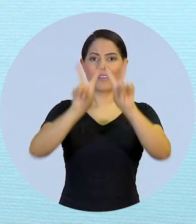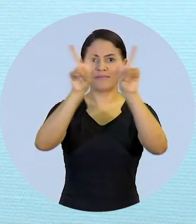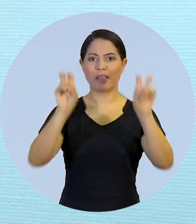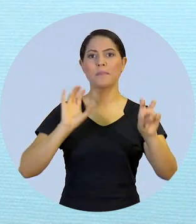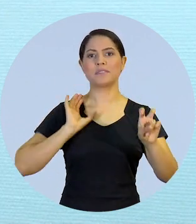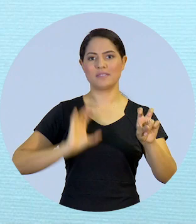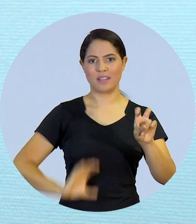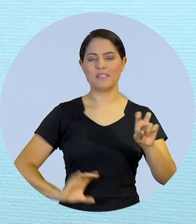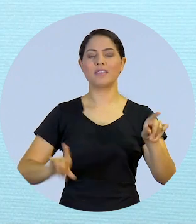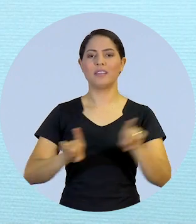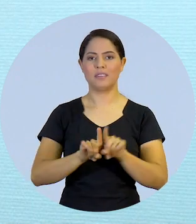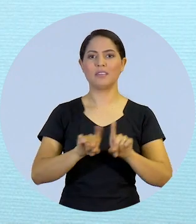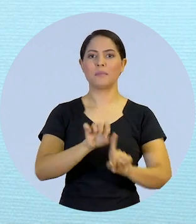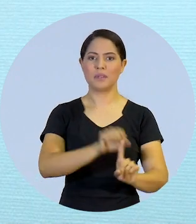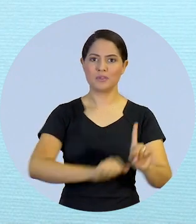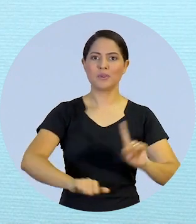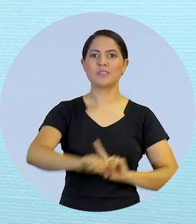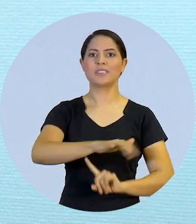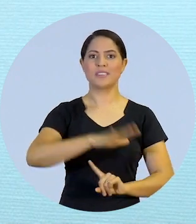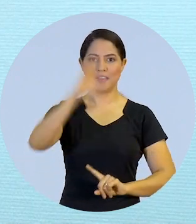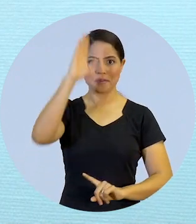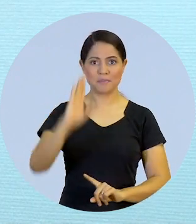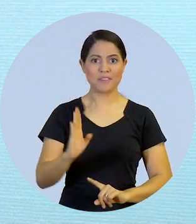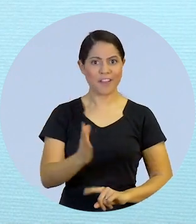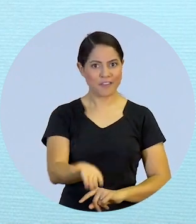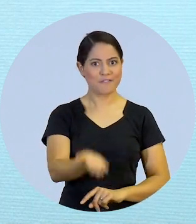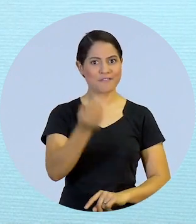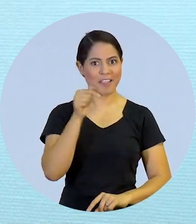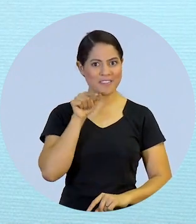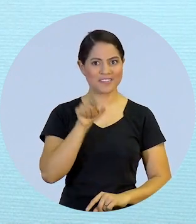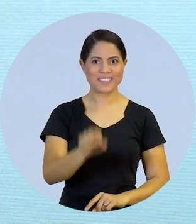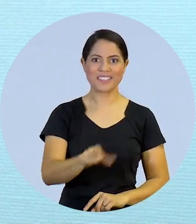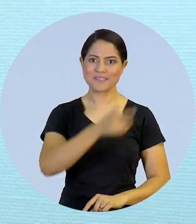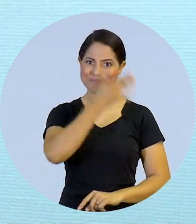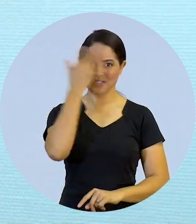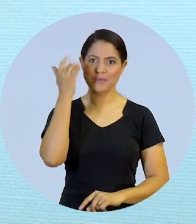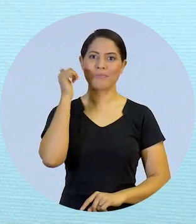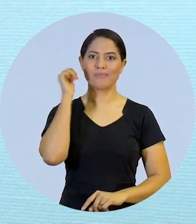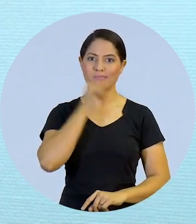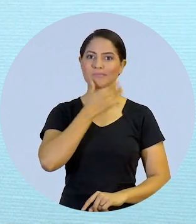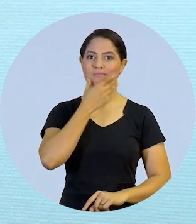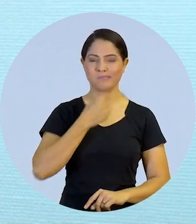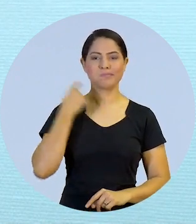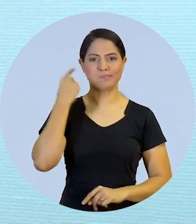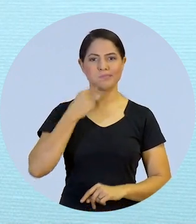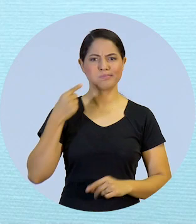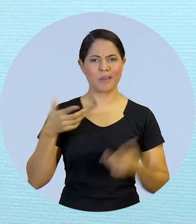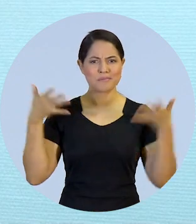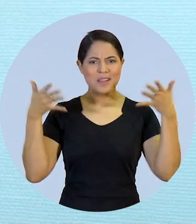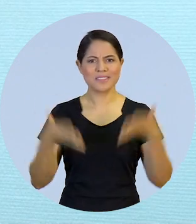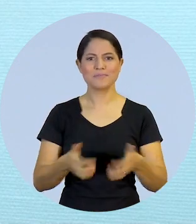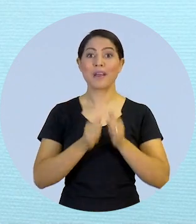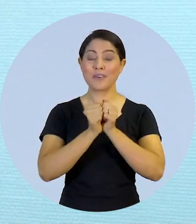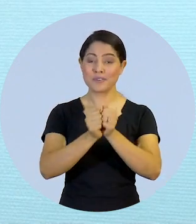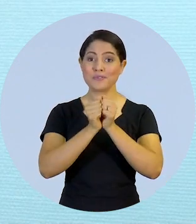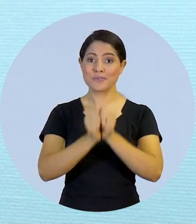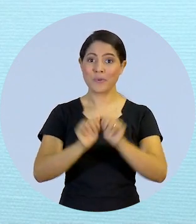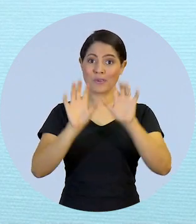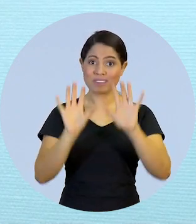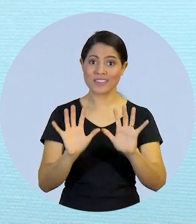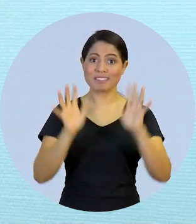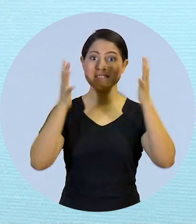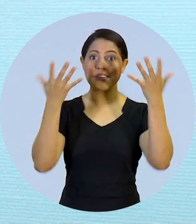à cidadania e à sociedade brasileira. Venha você, advogado e advogada,